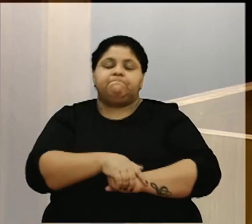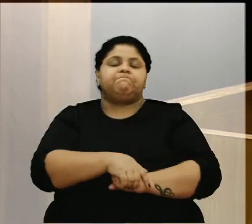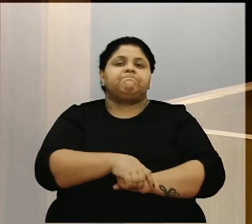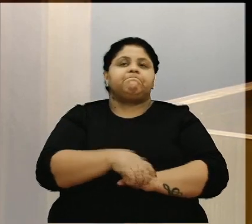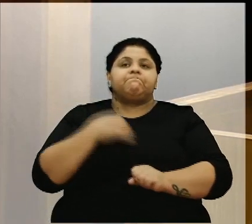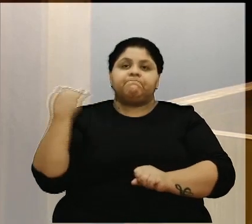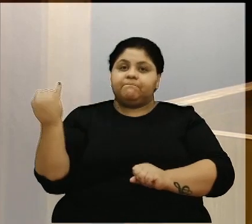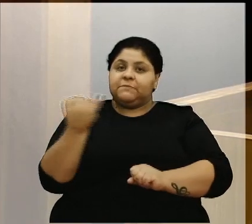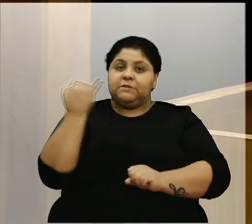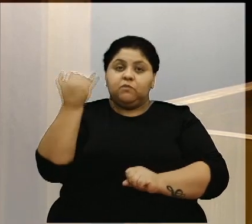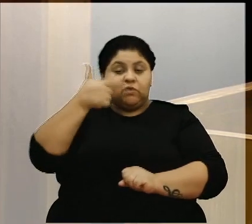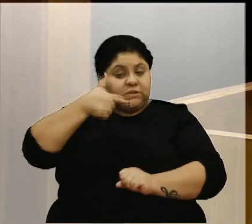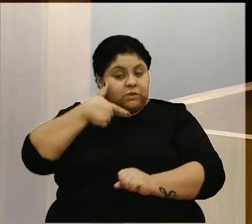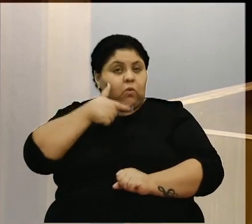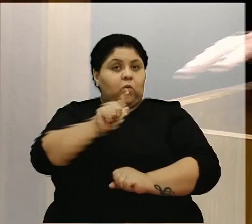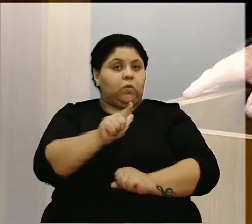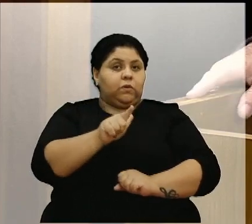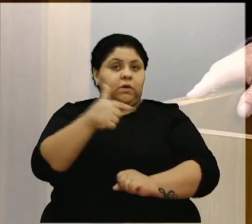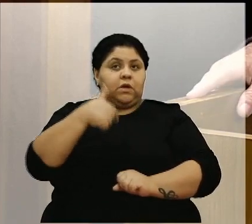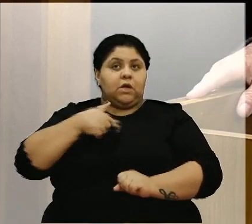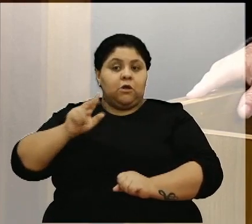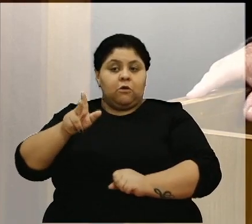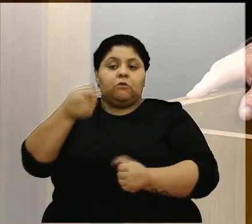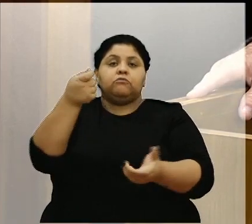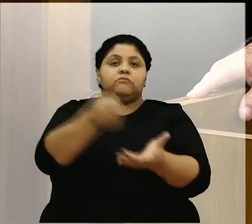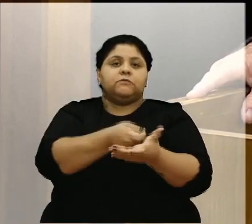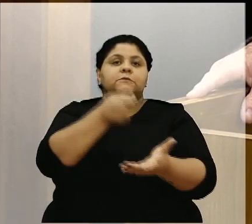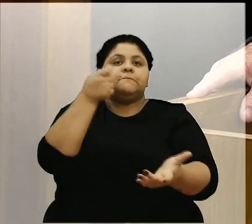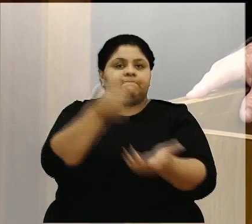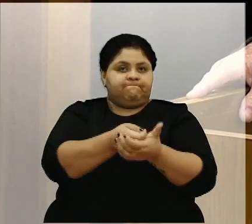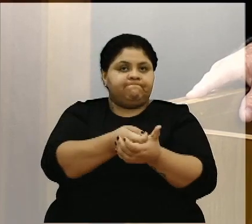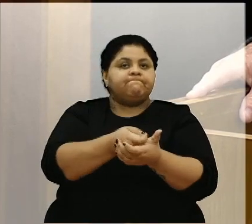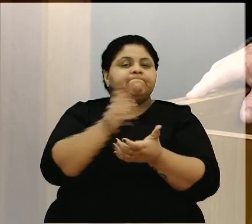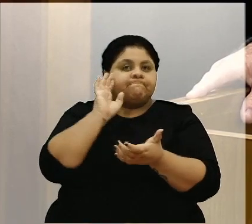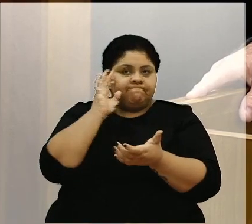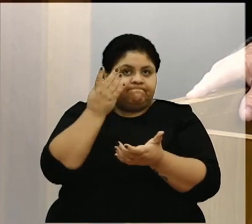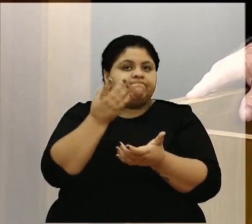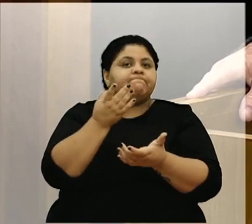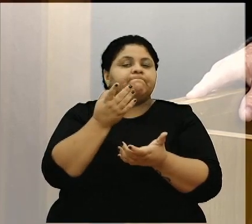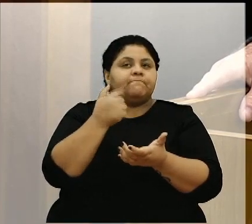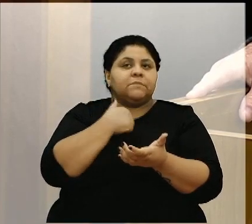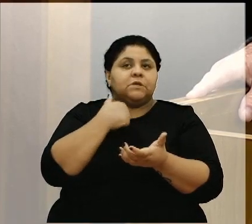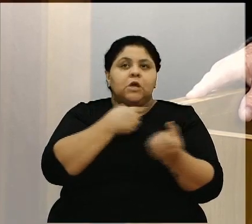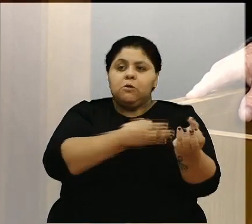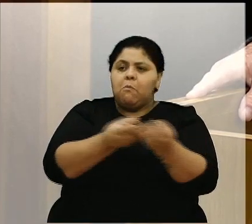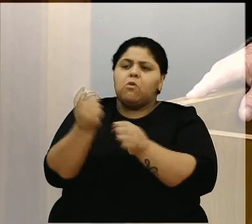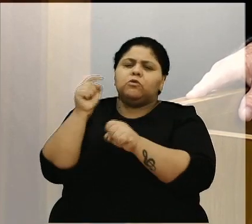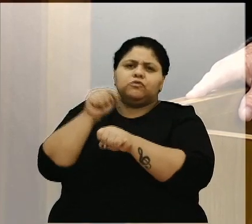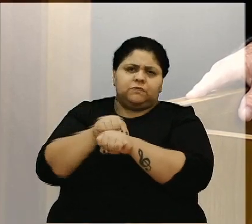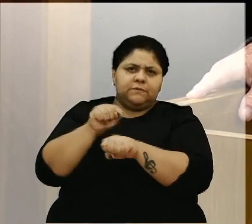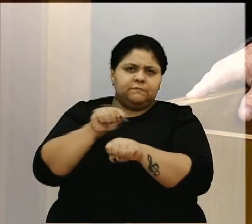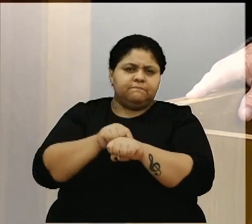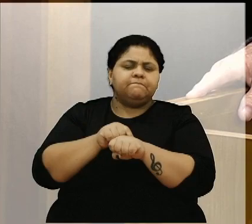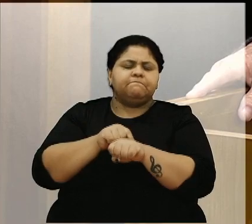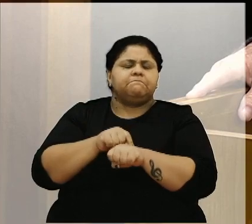essa conquista. Eu sempre lutei para que isso acontecesse. Eu venho há muito tempo